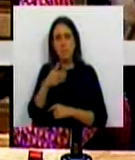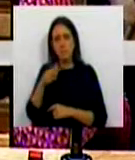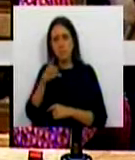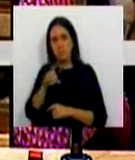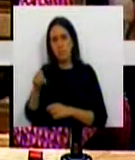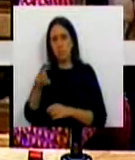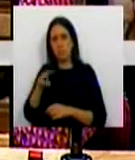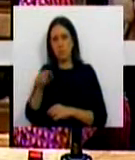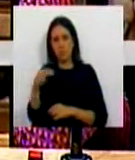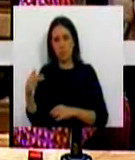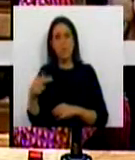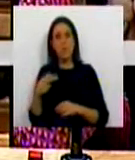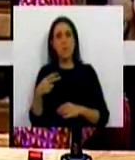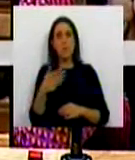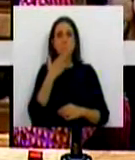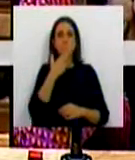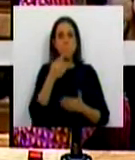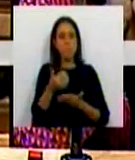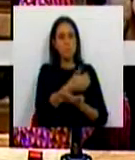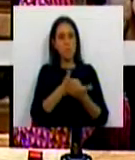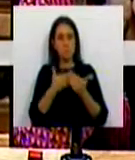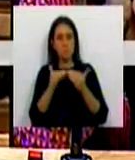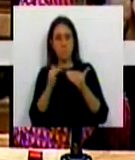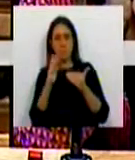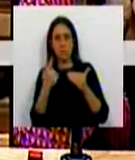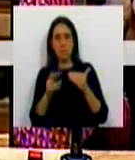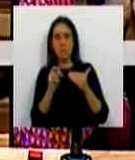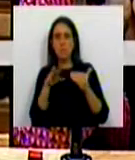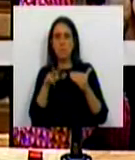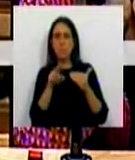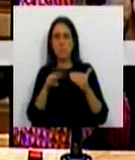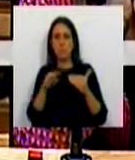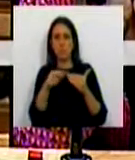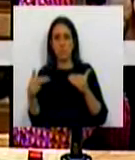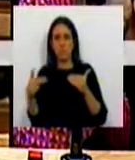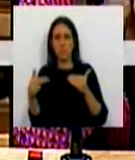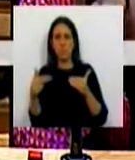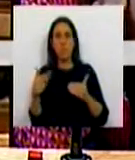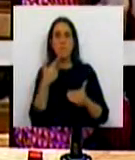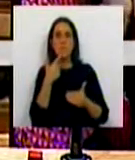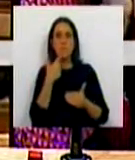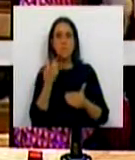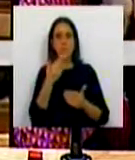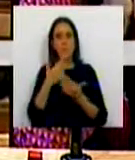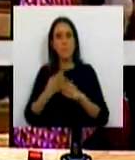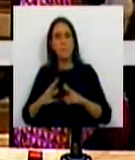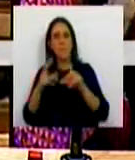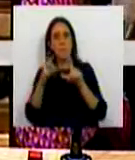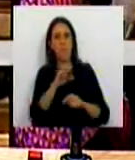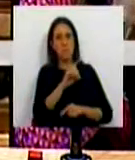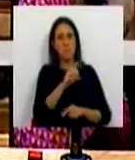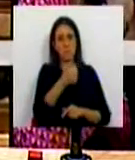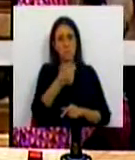saldo primário tem um excedente superior a 3.000 milhões de euros, traduzindo-se numa melhoria de